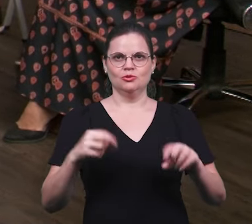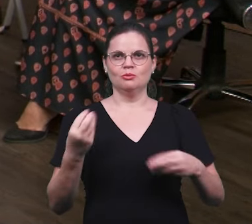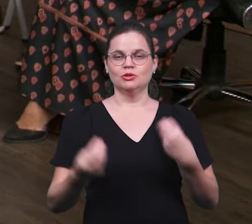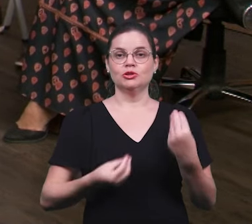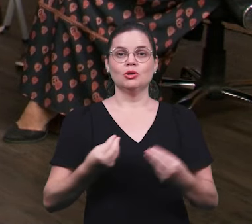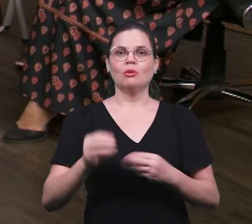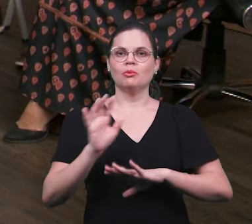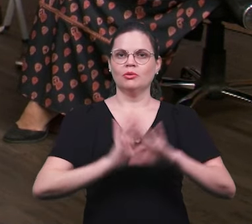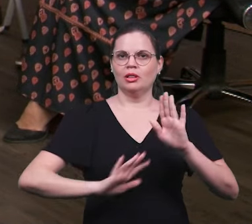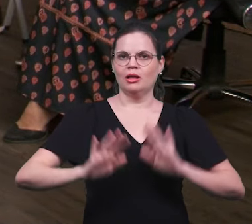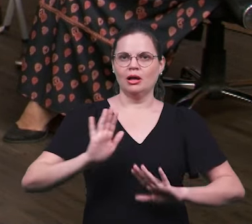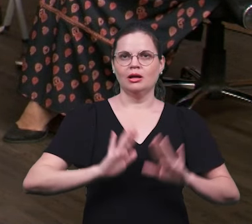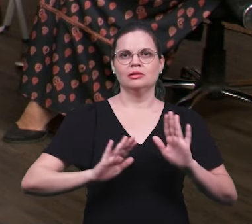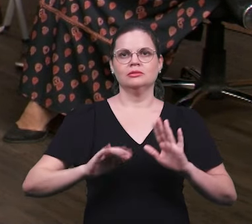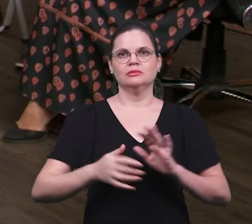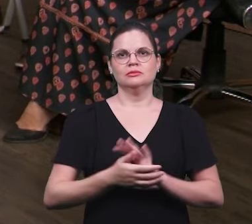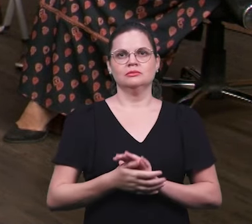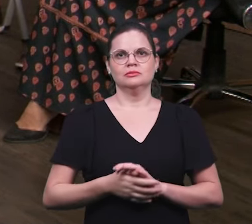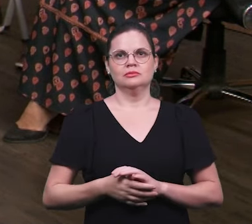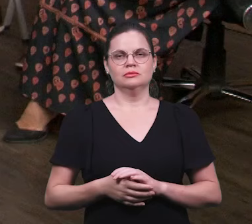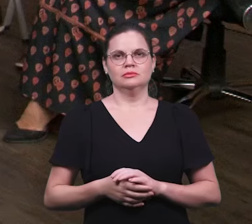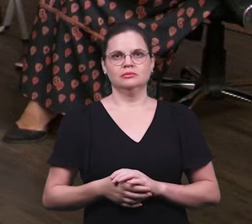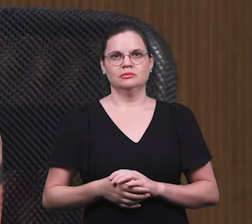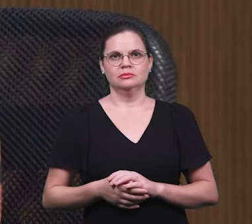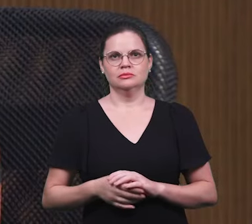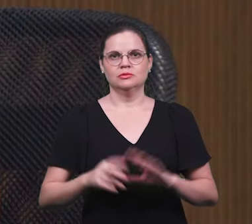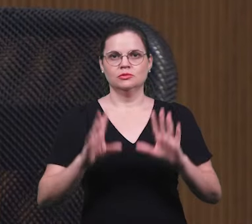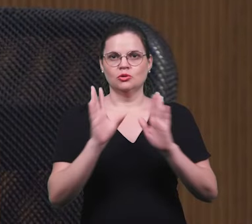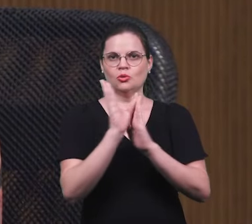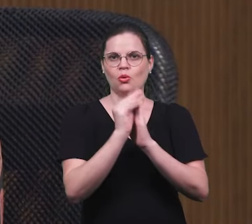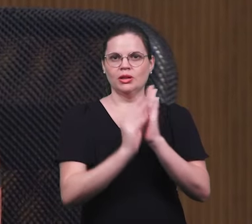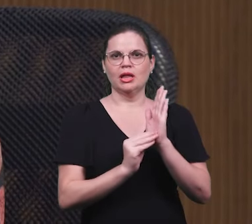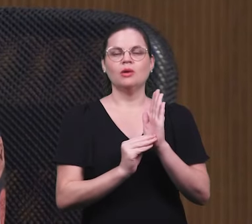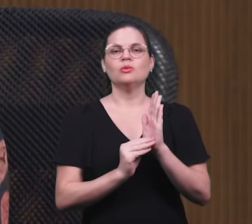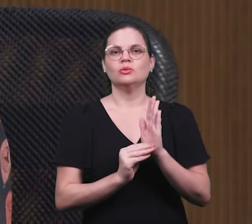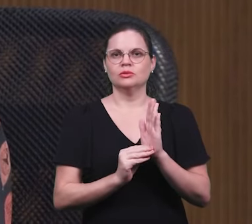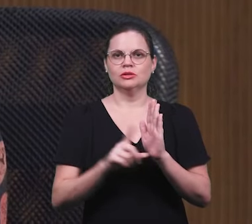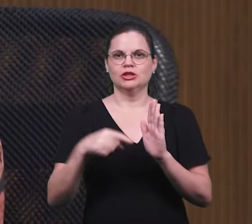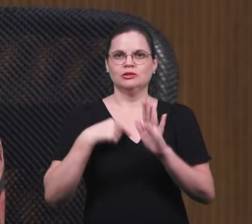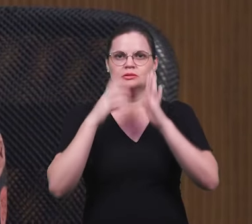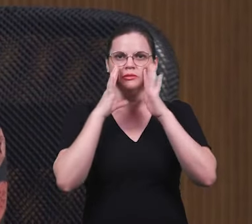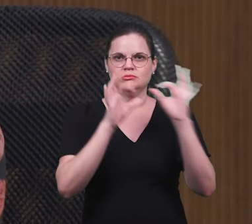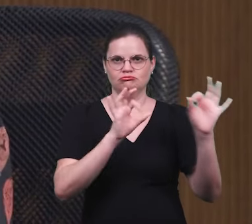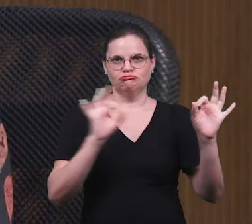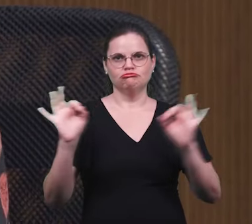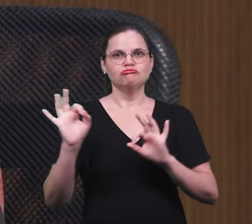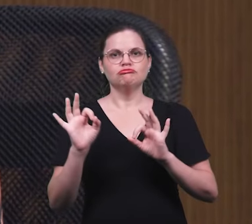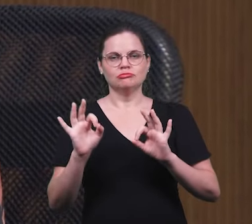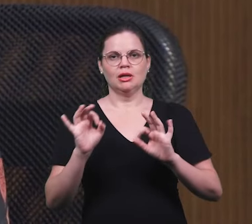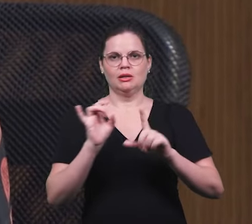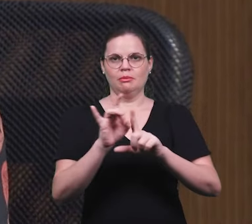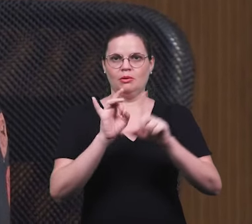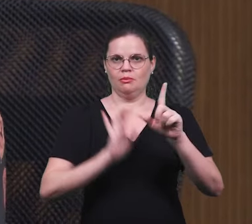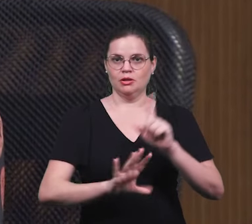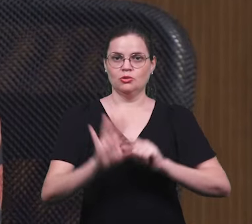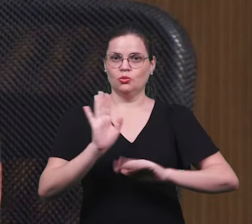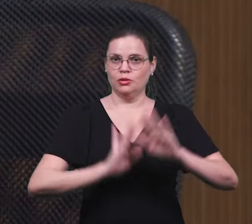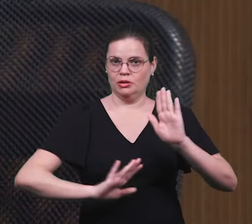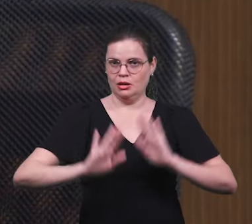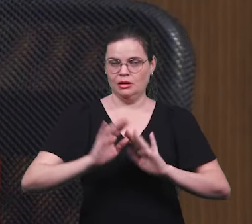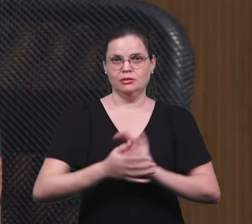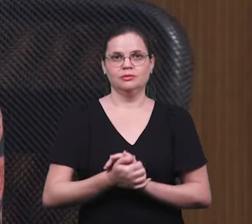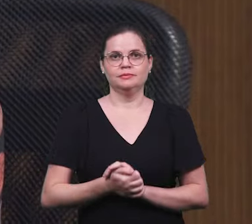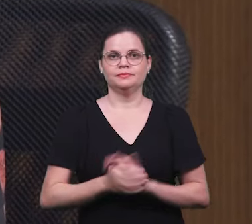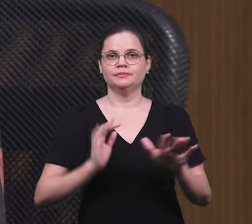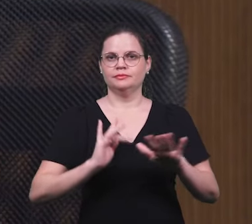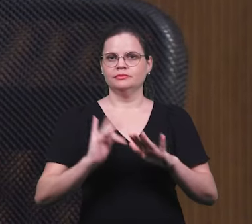né? O cuidado que a gente tem que ter nos conteúdos que são consumidos, que são compartilhados, né? E a rede